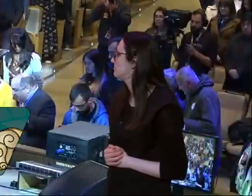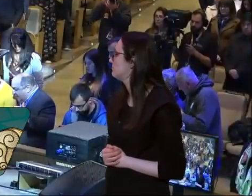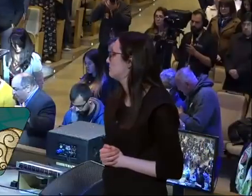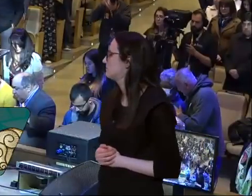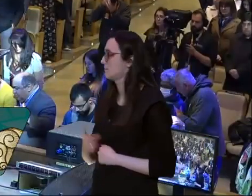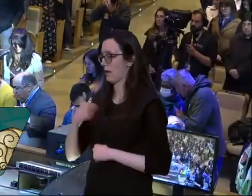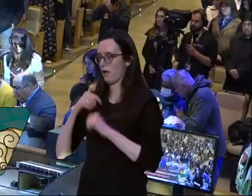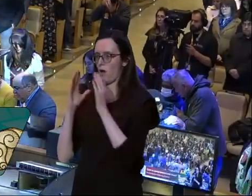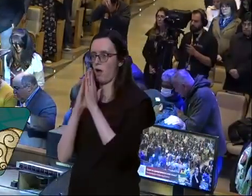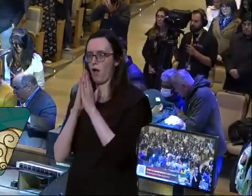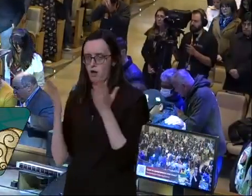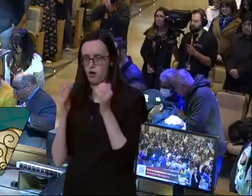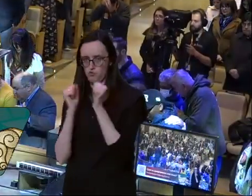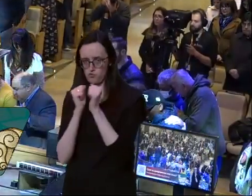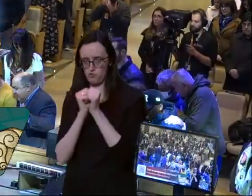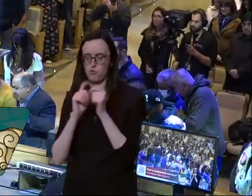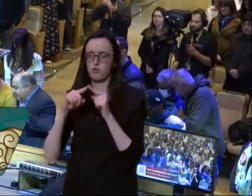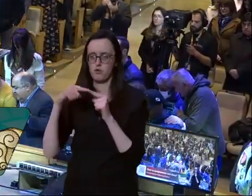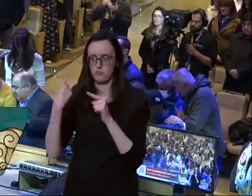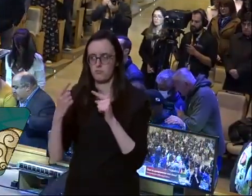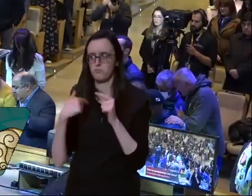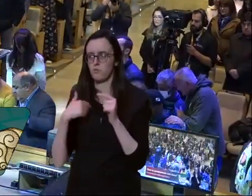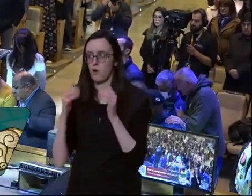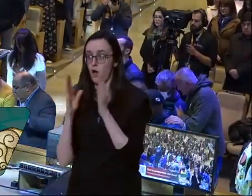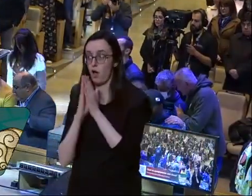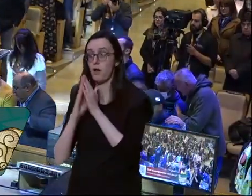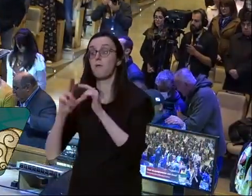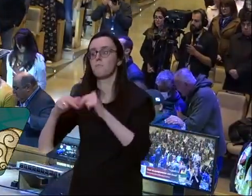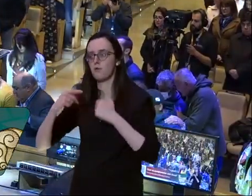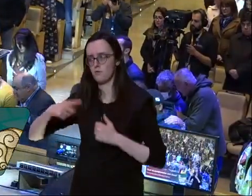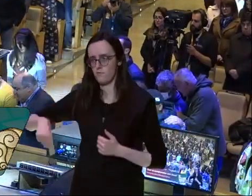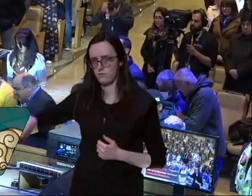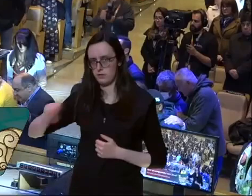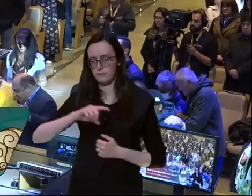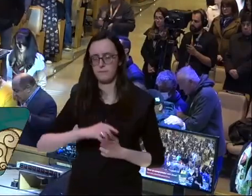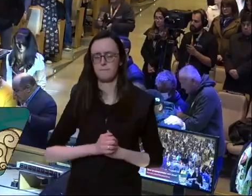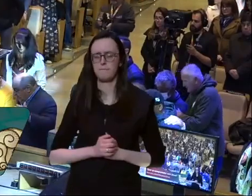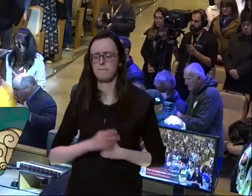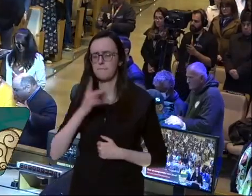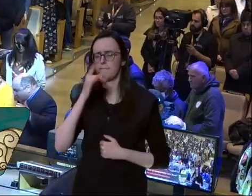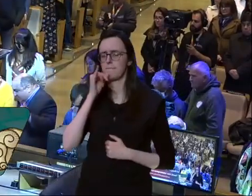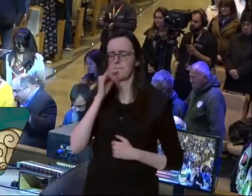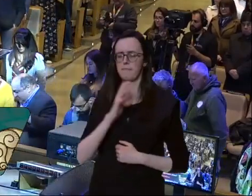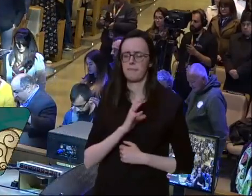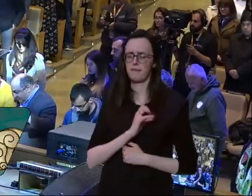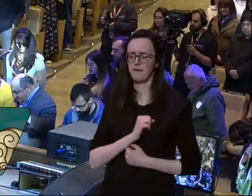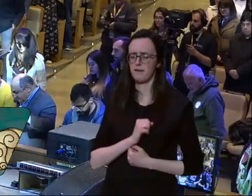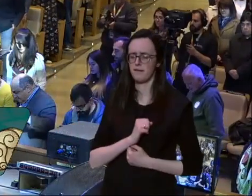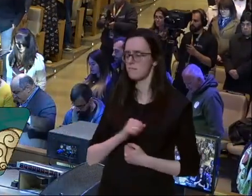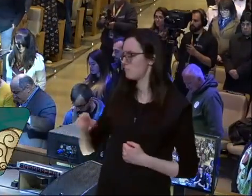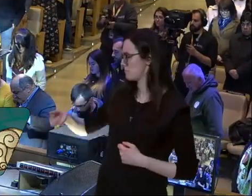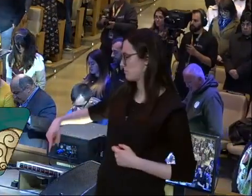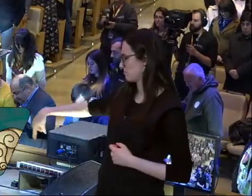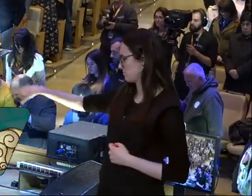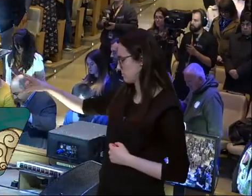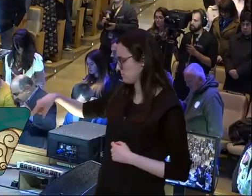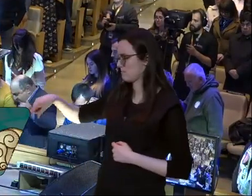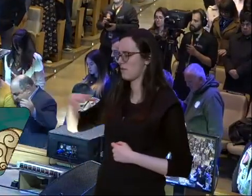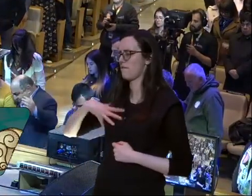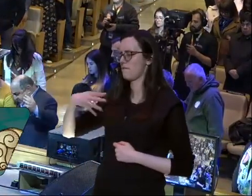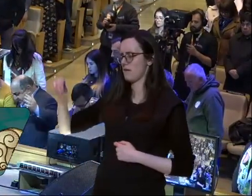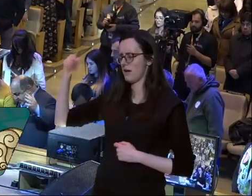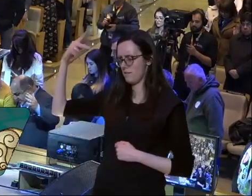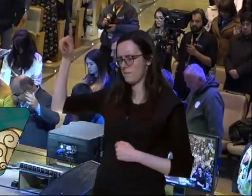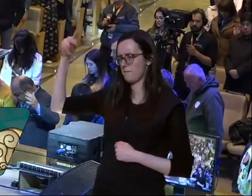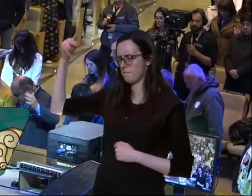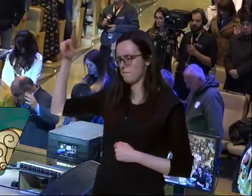Eu vou orar com vocês, depois eu vou orar por vocês. Pai amado, aqui na frente estão os teus filhos,